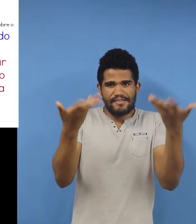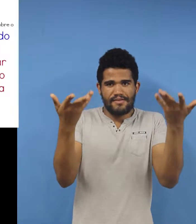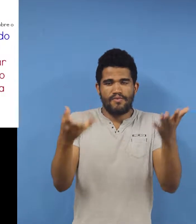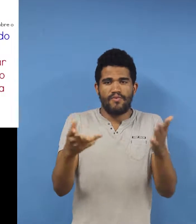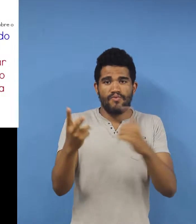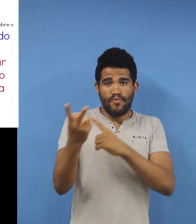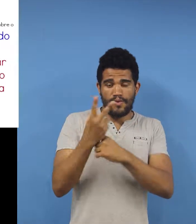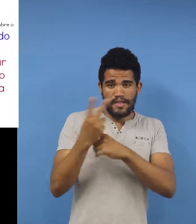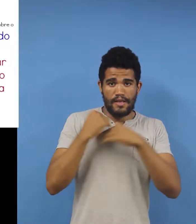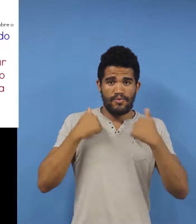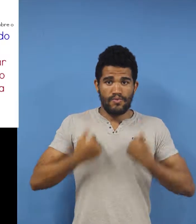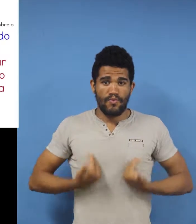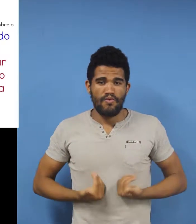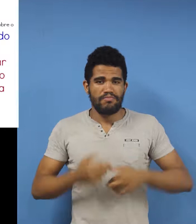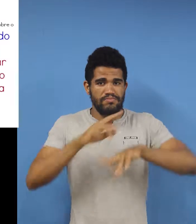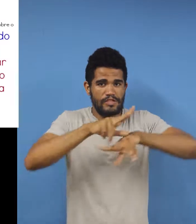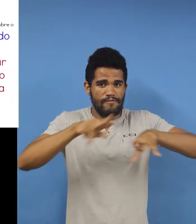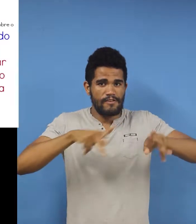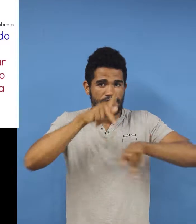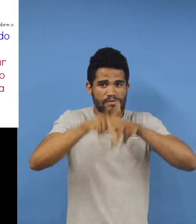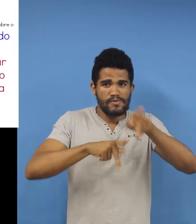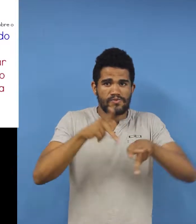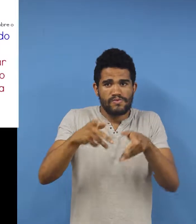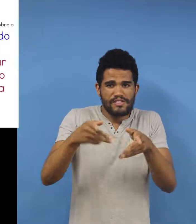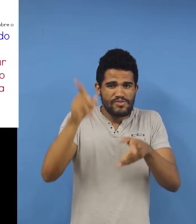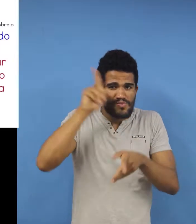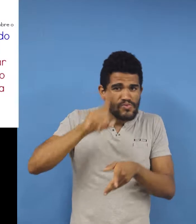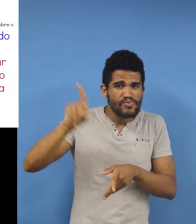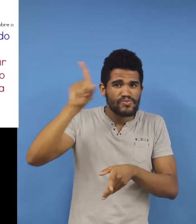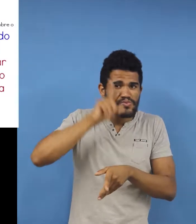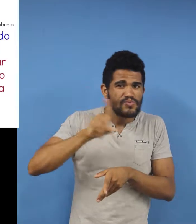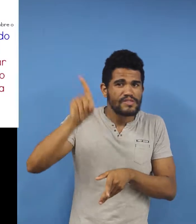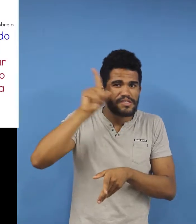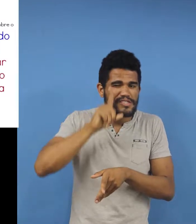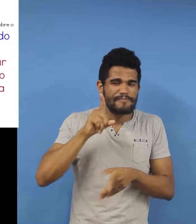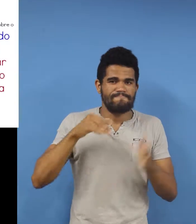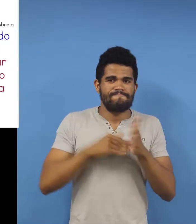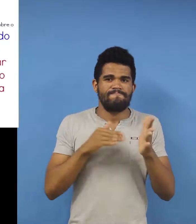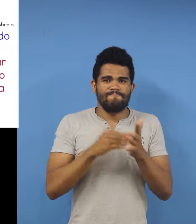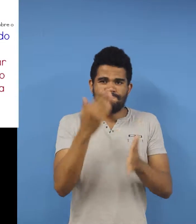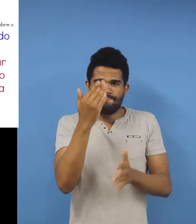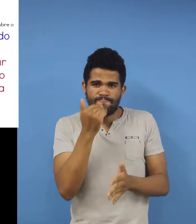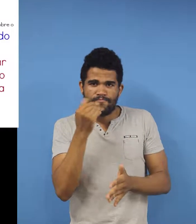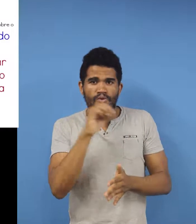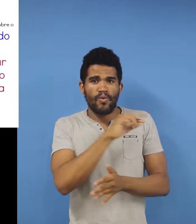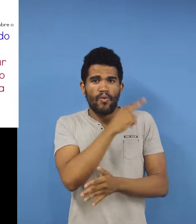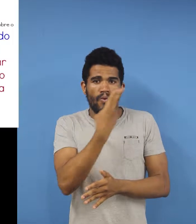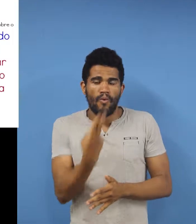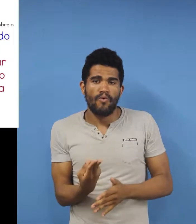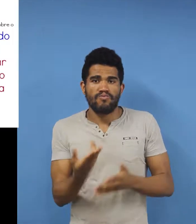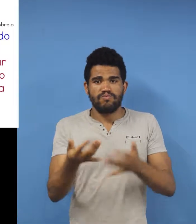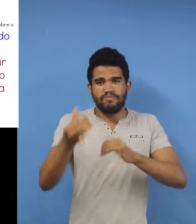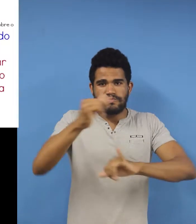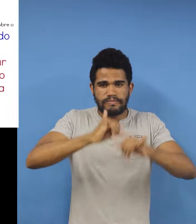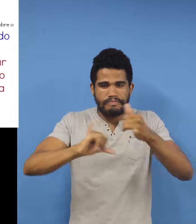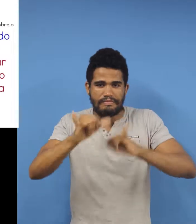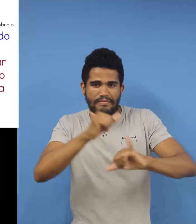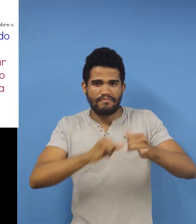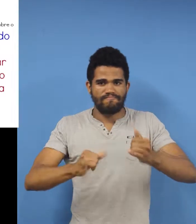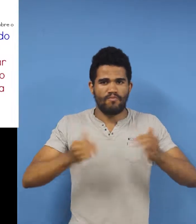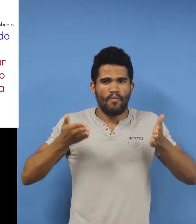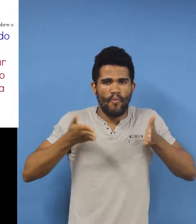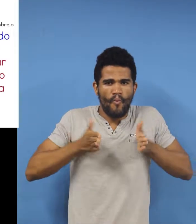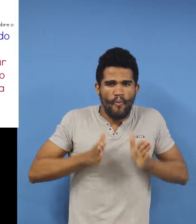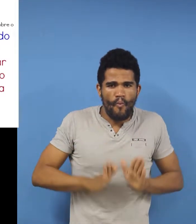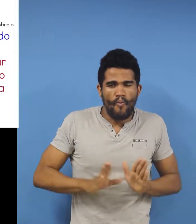estética, certo? Com essa motivação, a motivação de cuidar do corpo, milhares de pessoas submetem-se diariamente à restrição